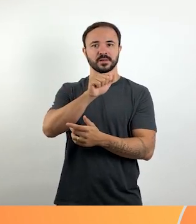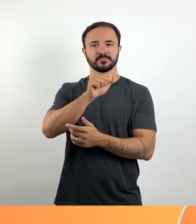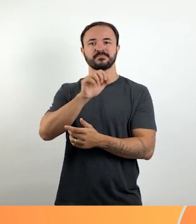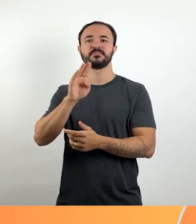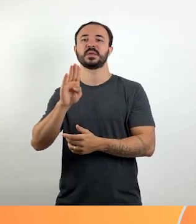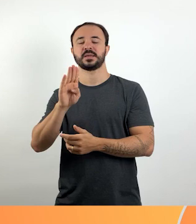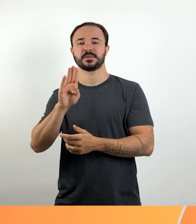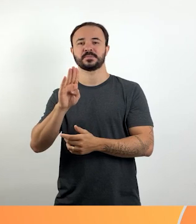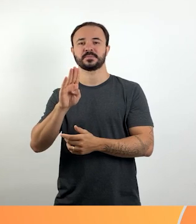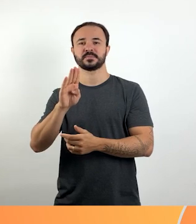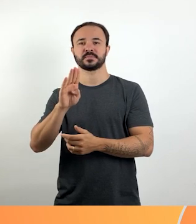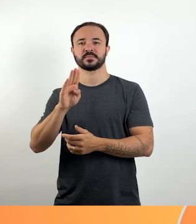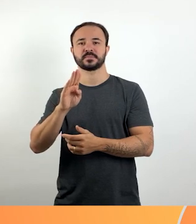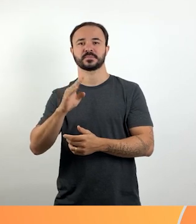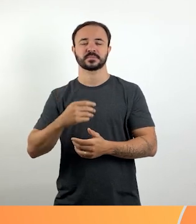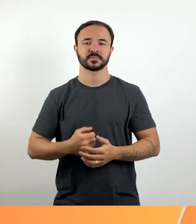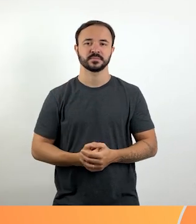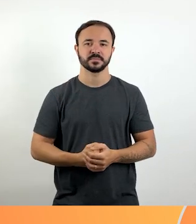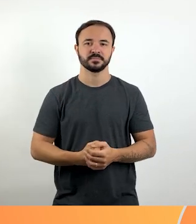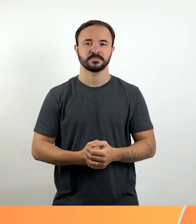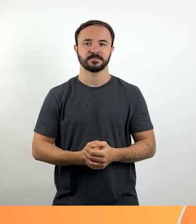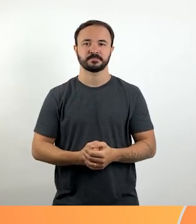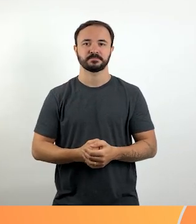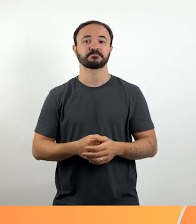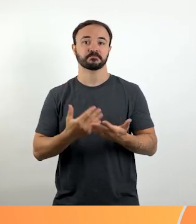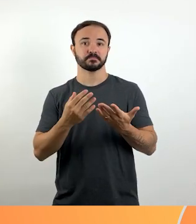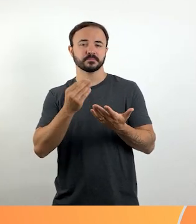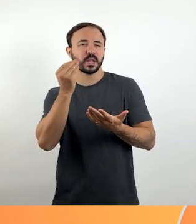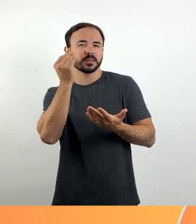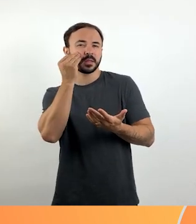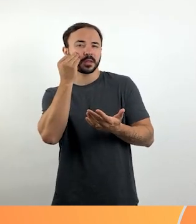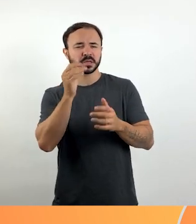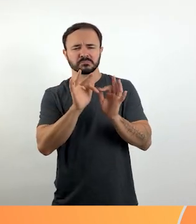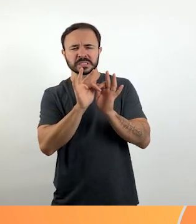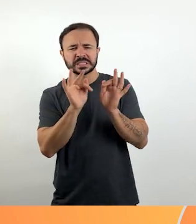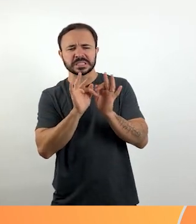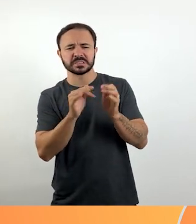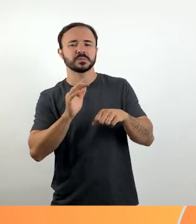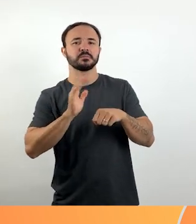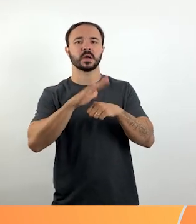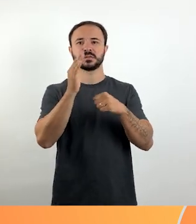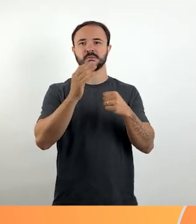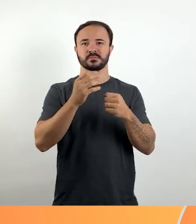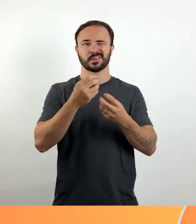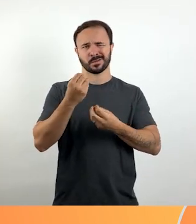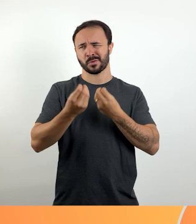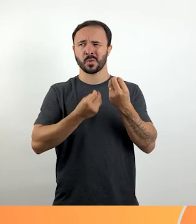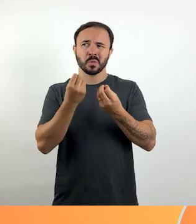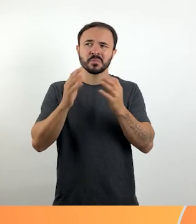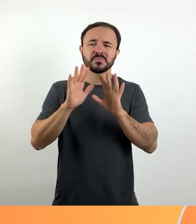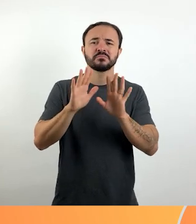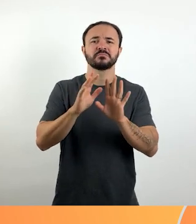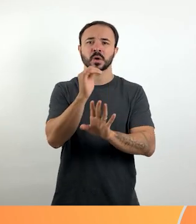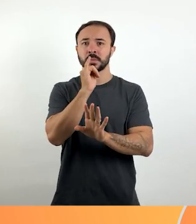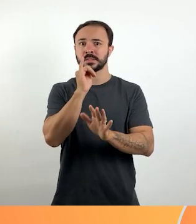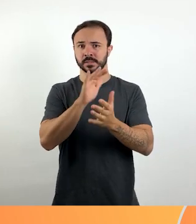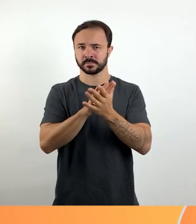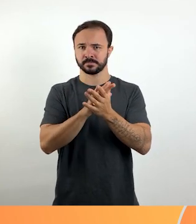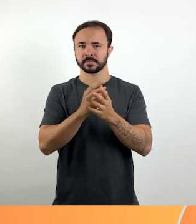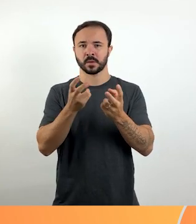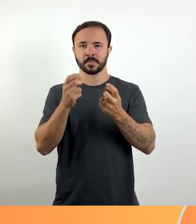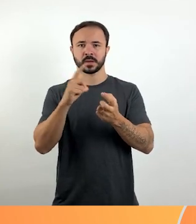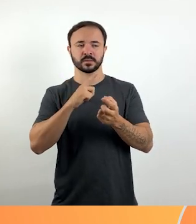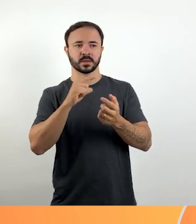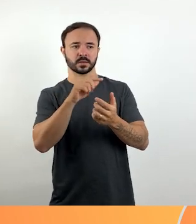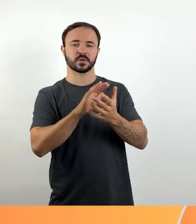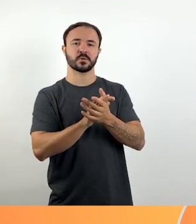B. E aí, vamos tentar pegar aqui uma simplificação. Como assim, professor? Olha só. Aqui em